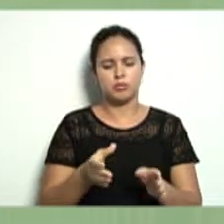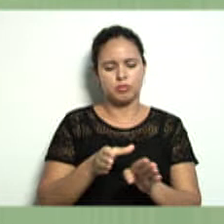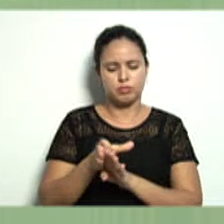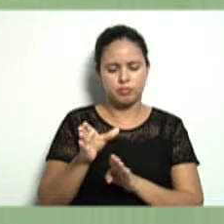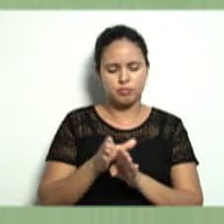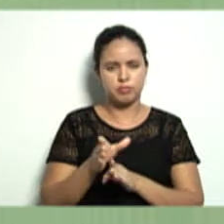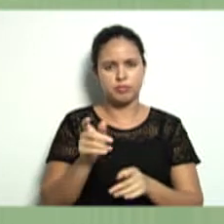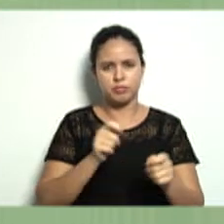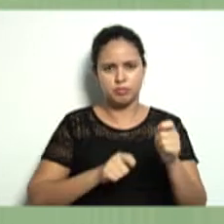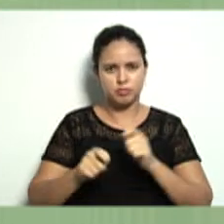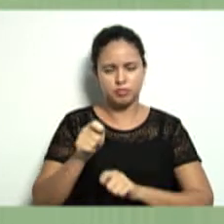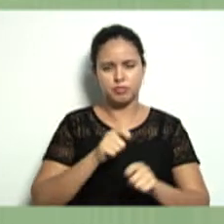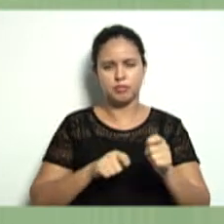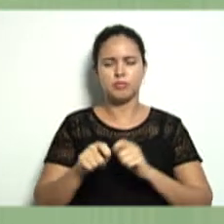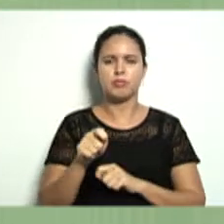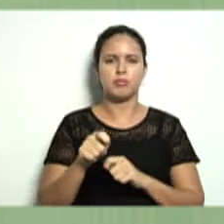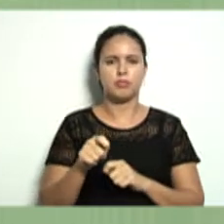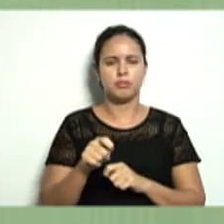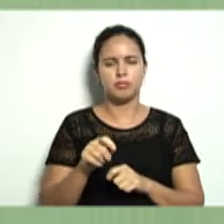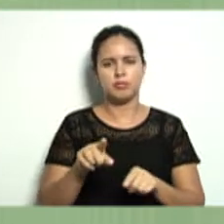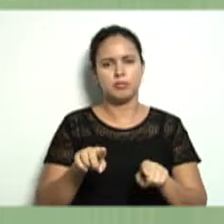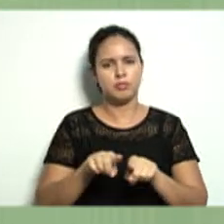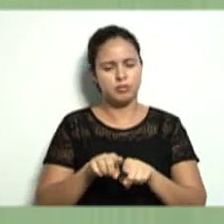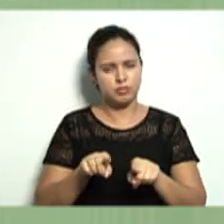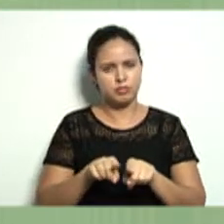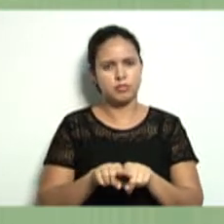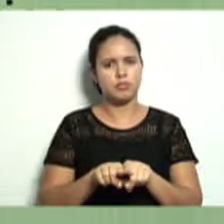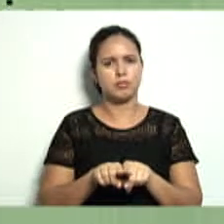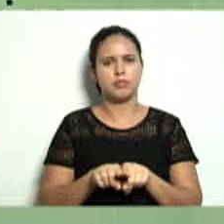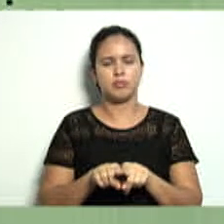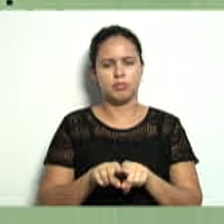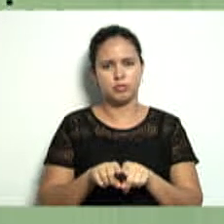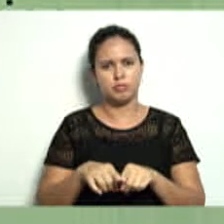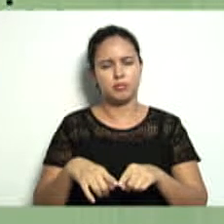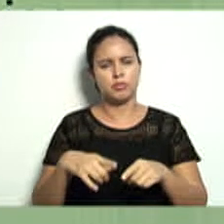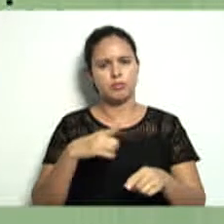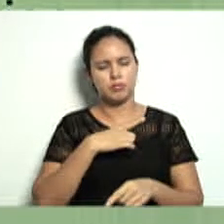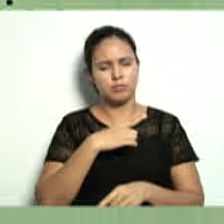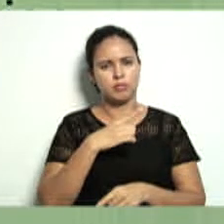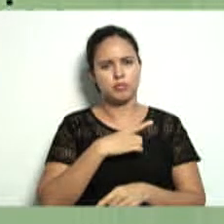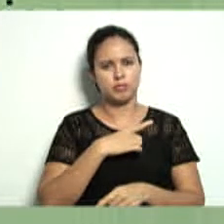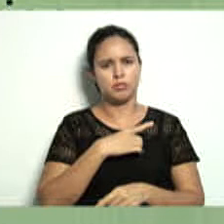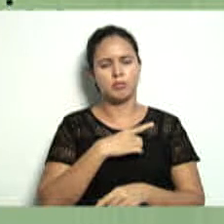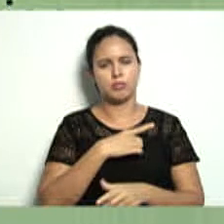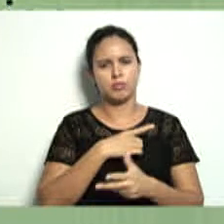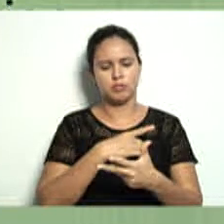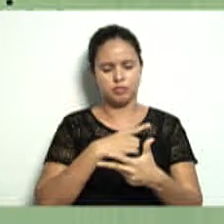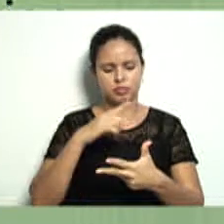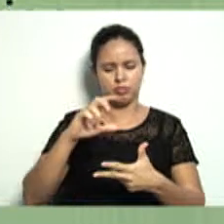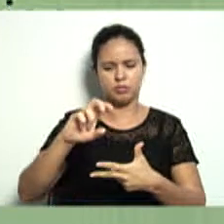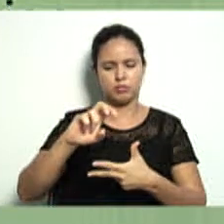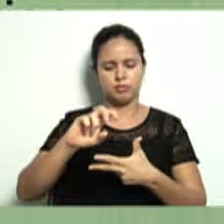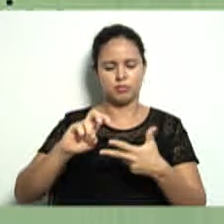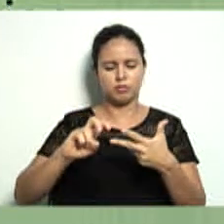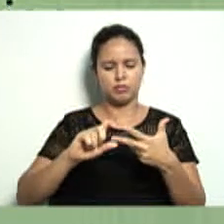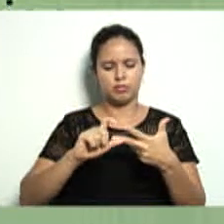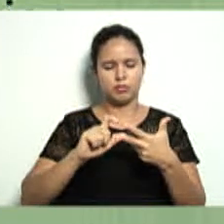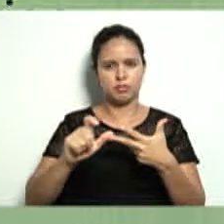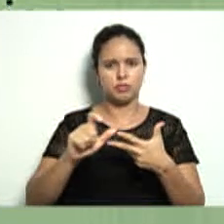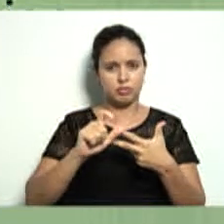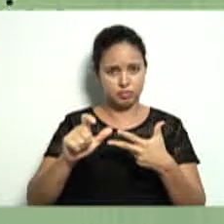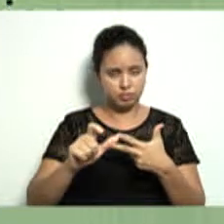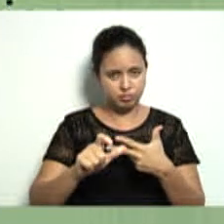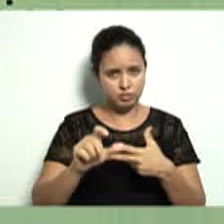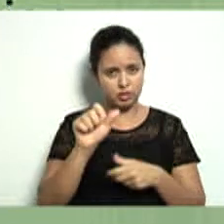entre as competências críticas adotadas pelo Executivo, a letra A, ela não condiz com